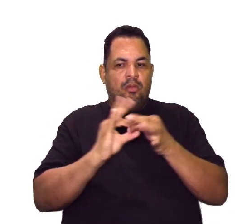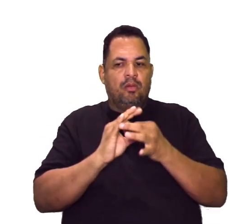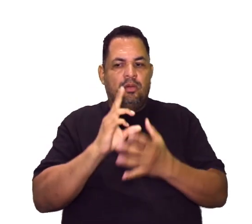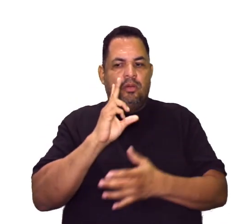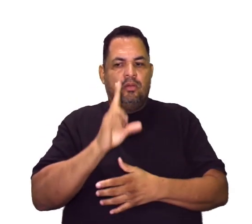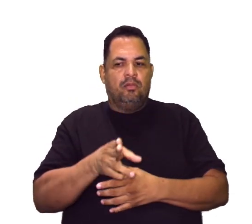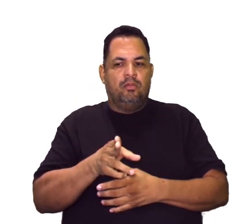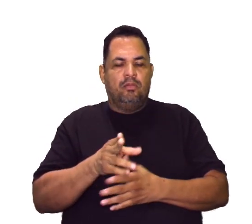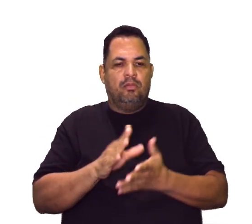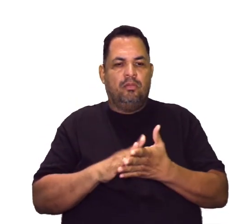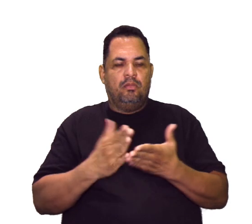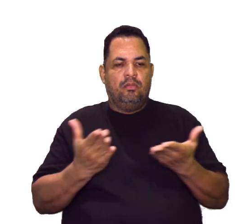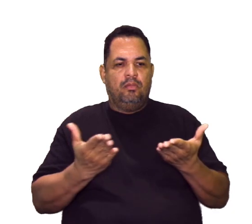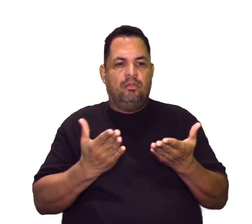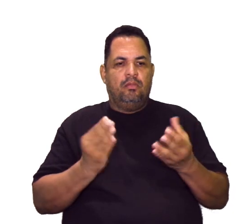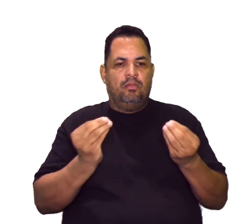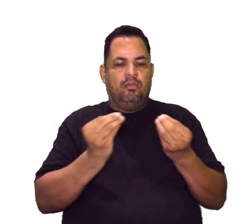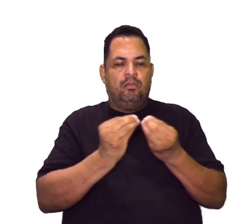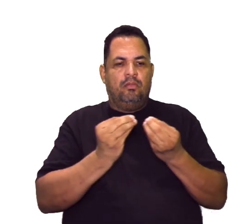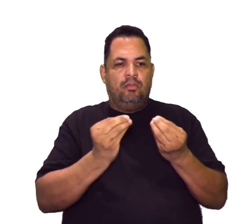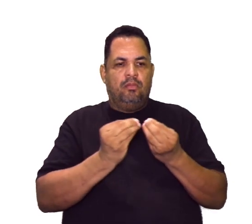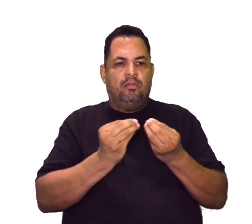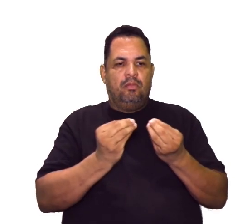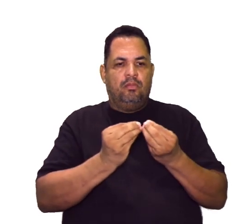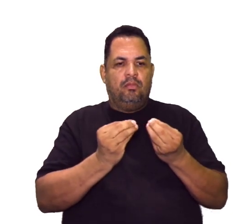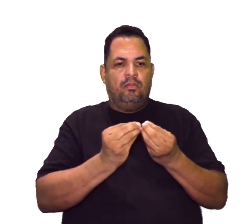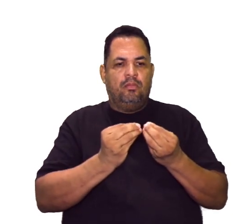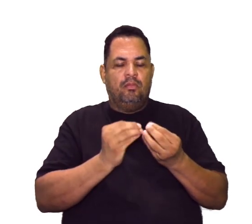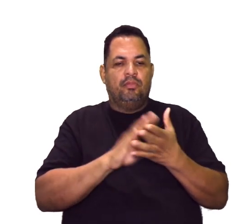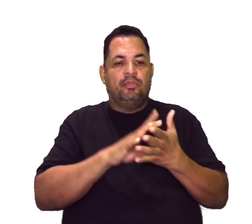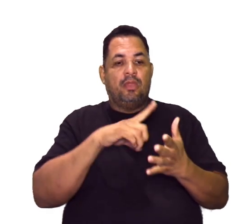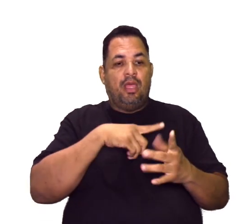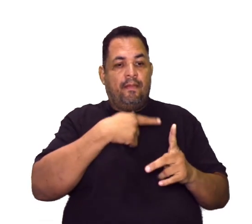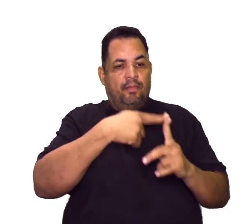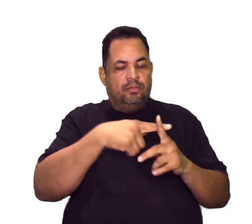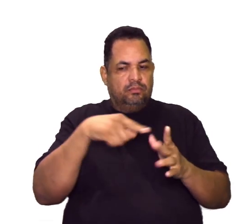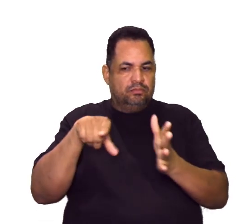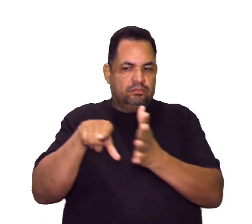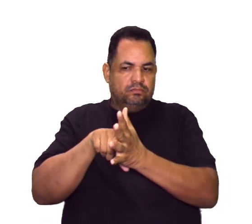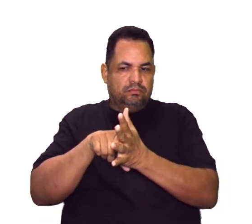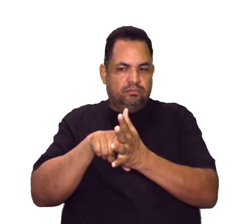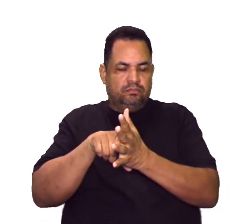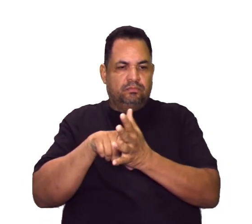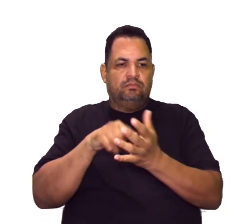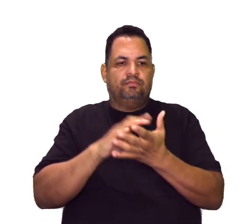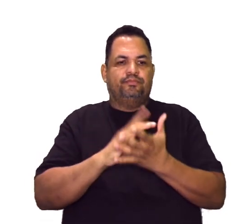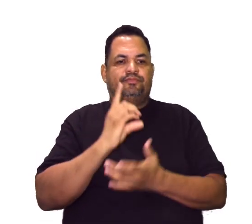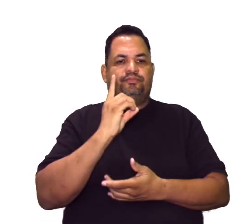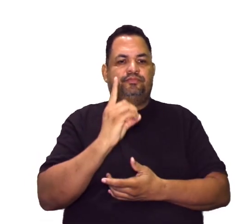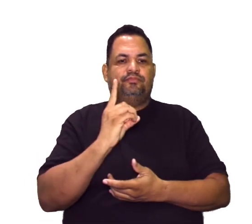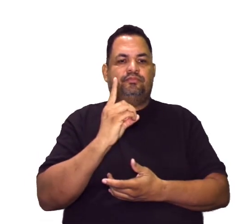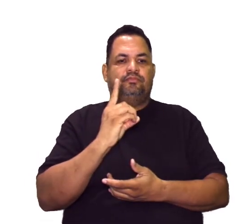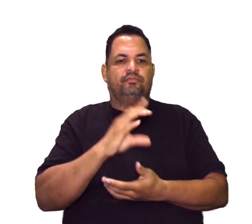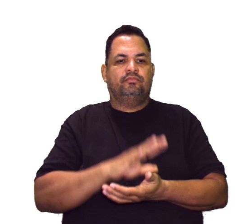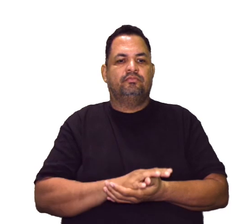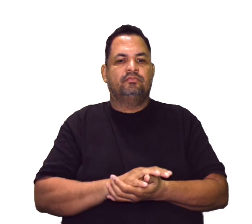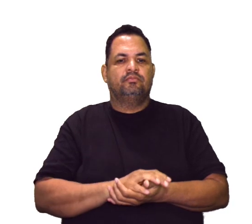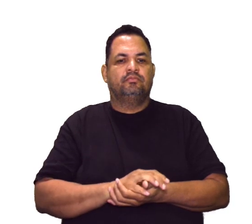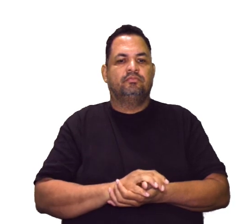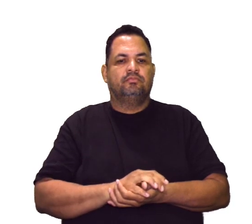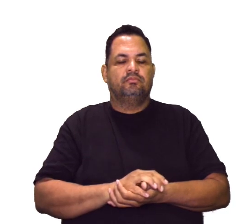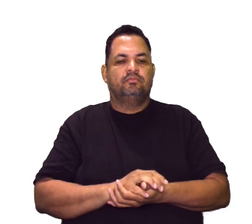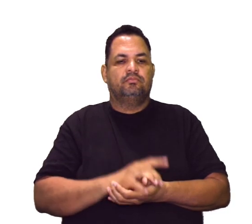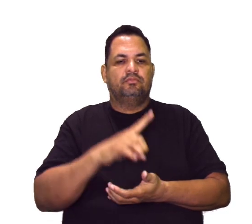iguais. Assim, a molécula é polar. Na molécula D, ela